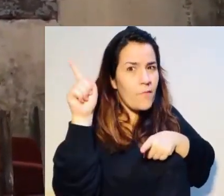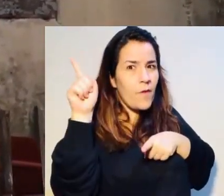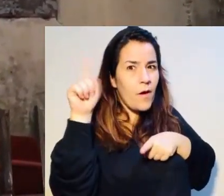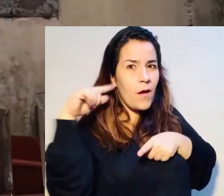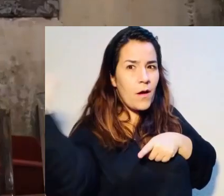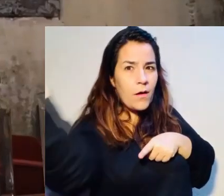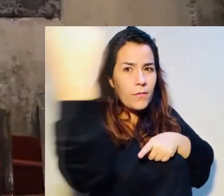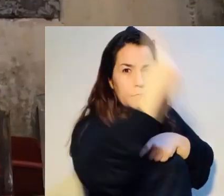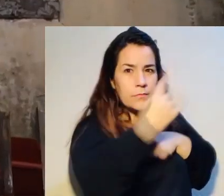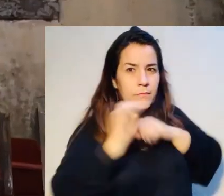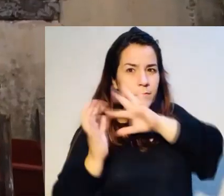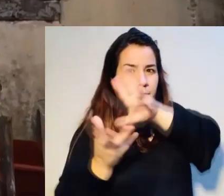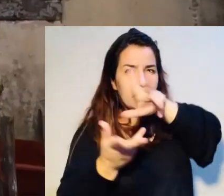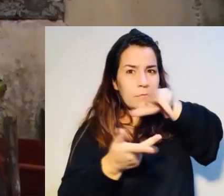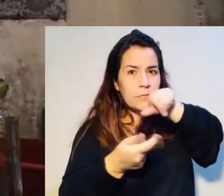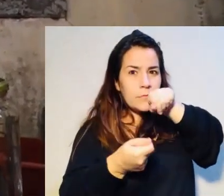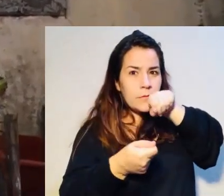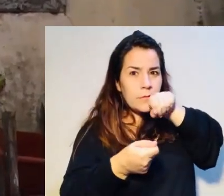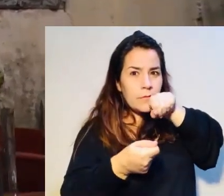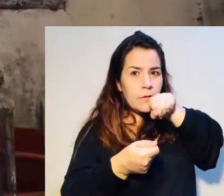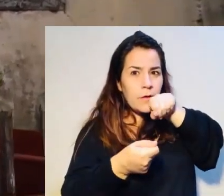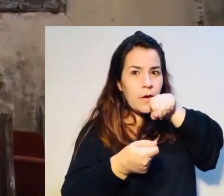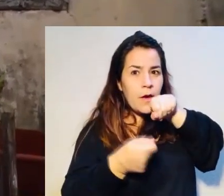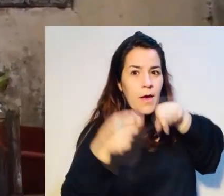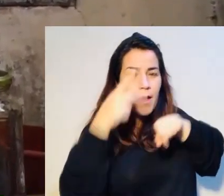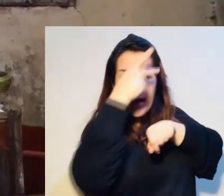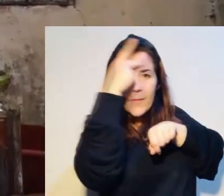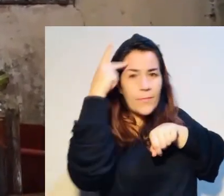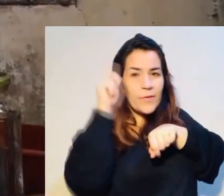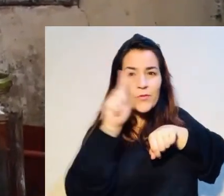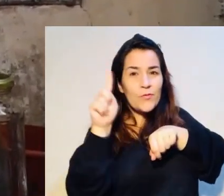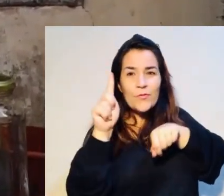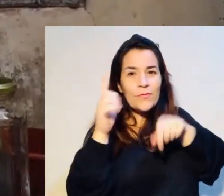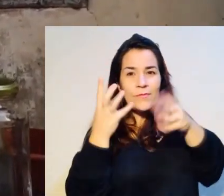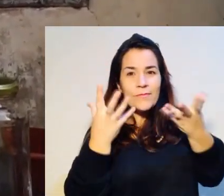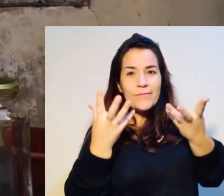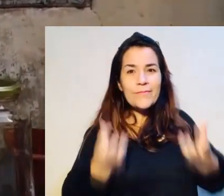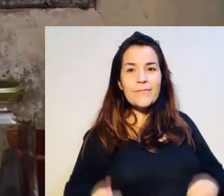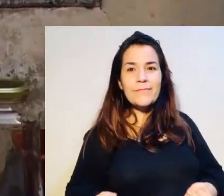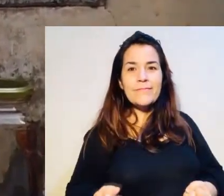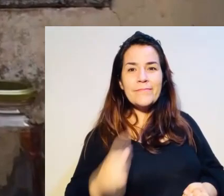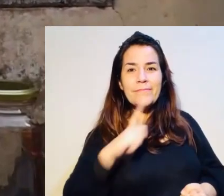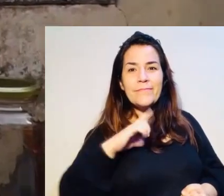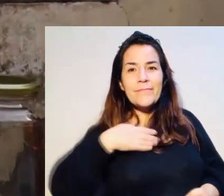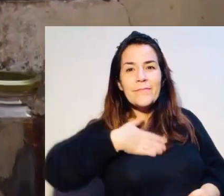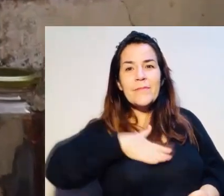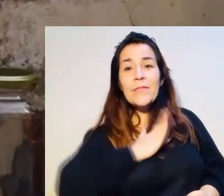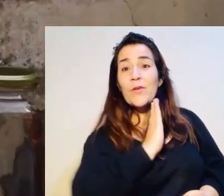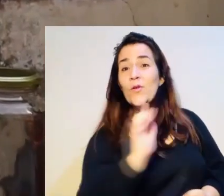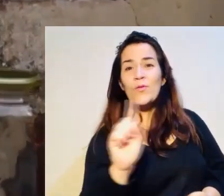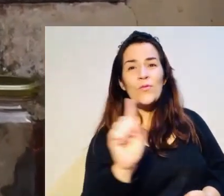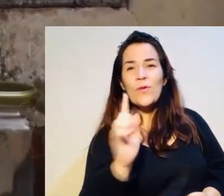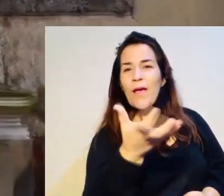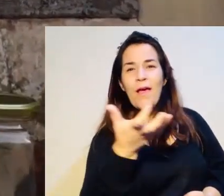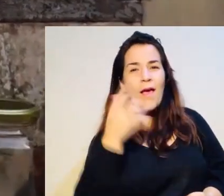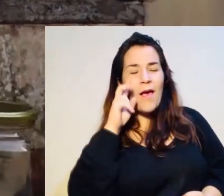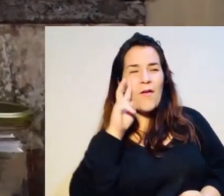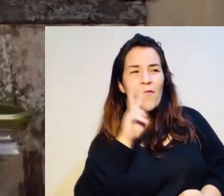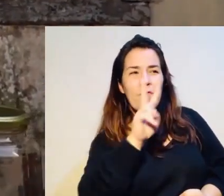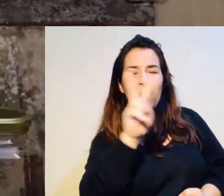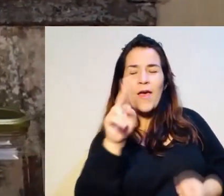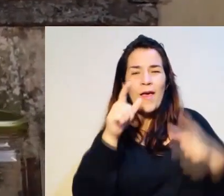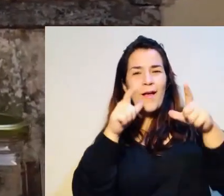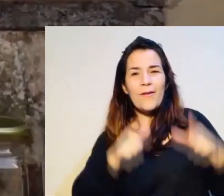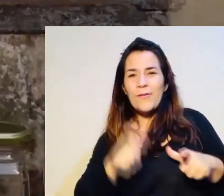fora o bagulho é louco. As pessoas não aceitam, as pessoas não querem ver. Lugar